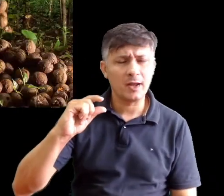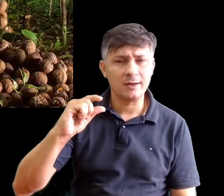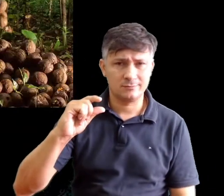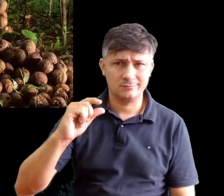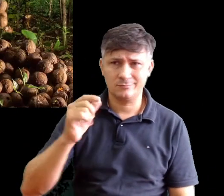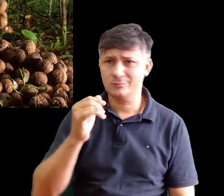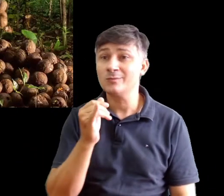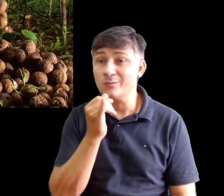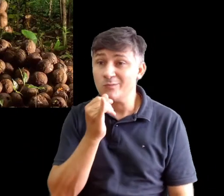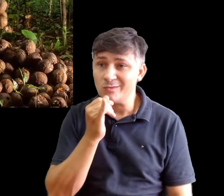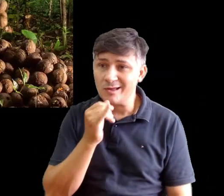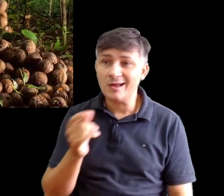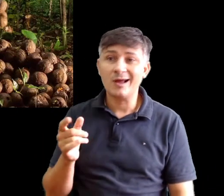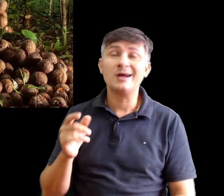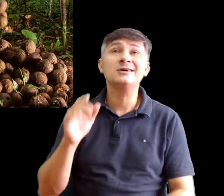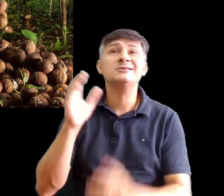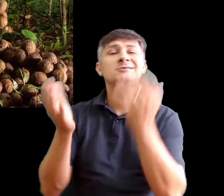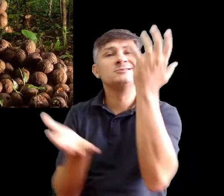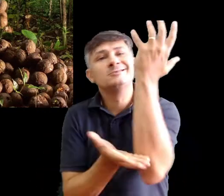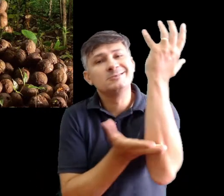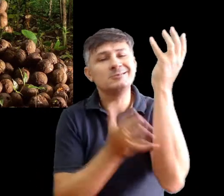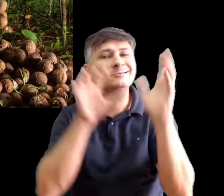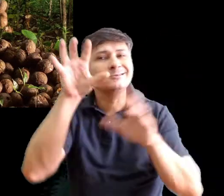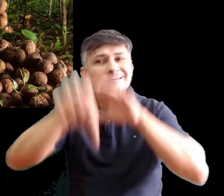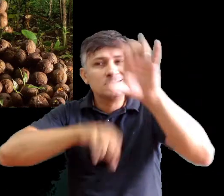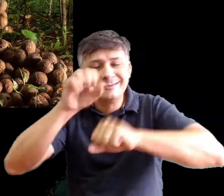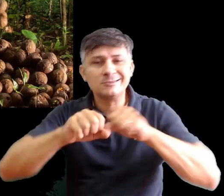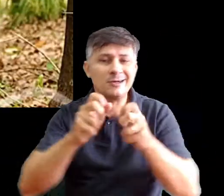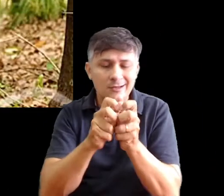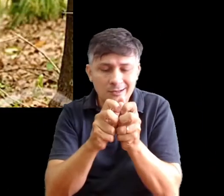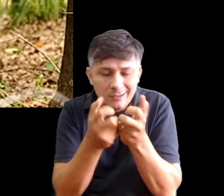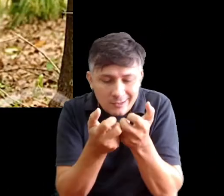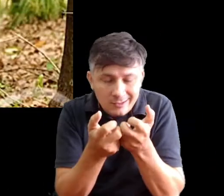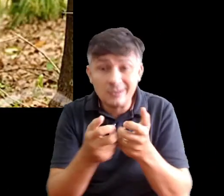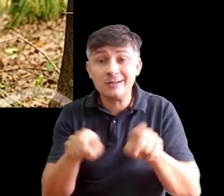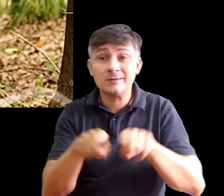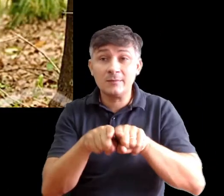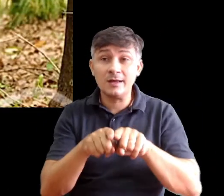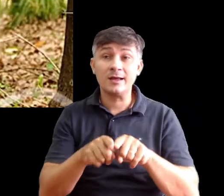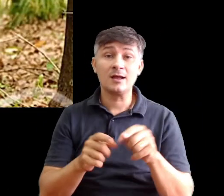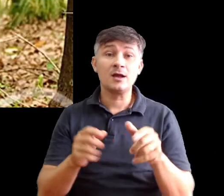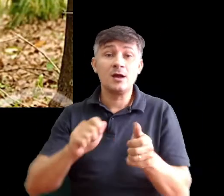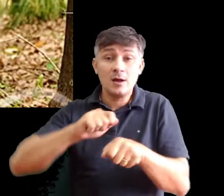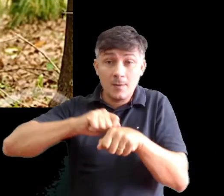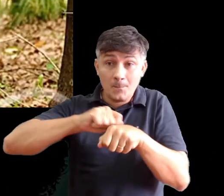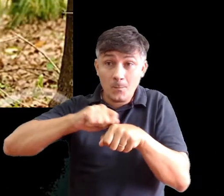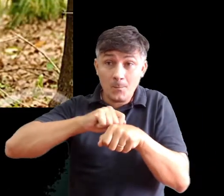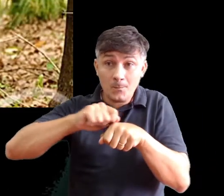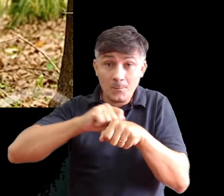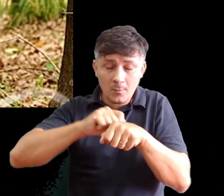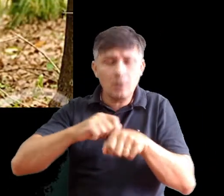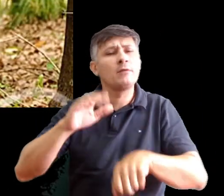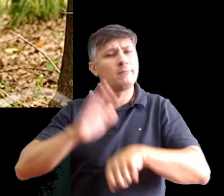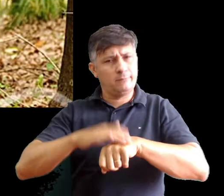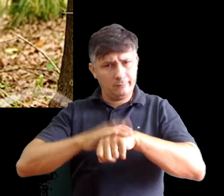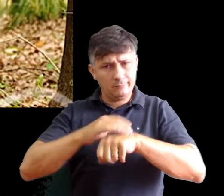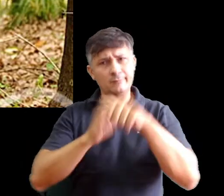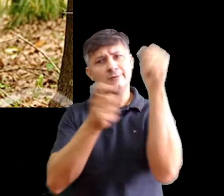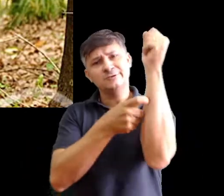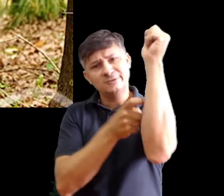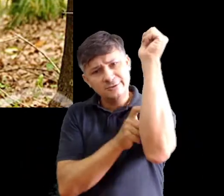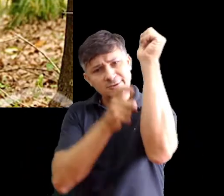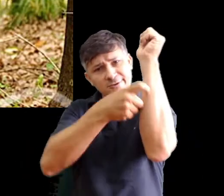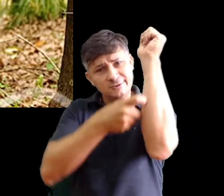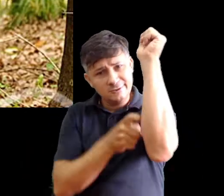caso do extrativismo vegetal, a coleta de castanhas e a extração do látex ainda são realizadas manualmente.